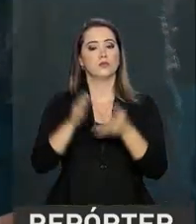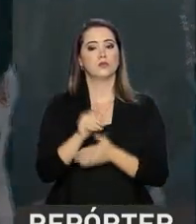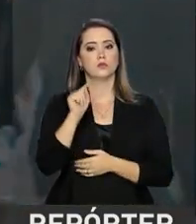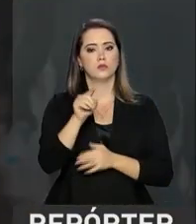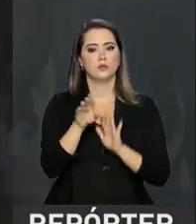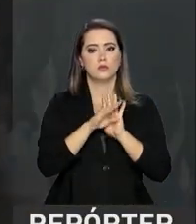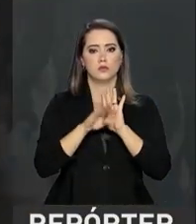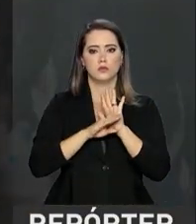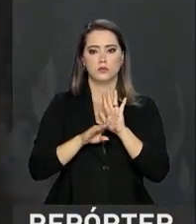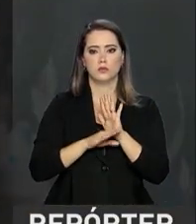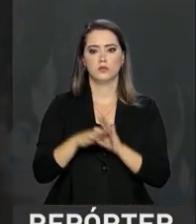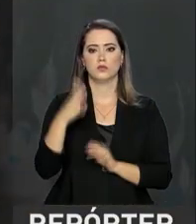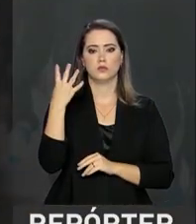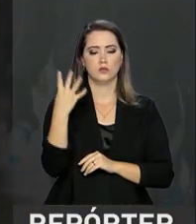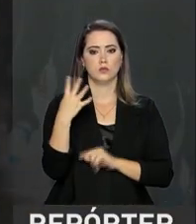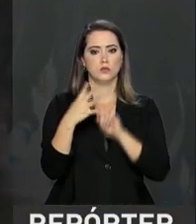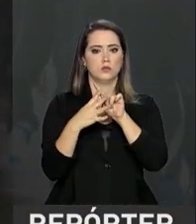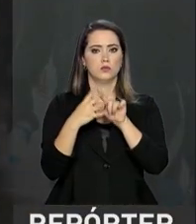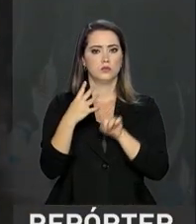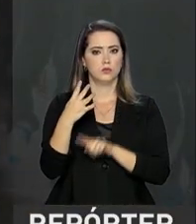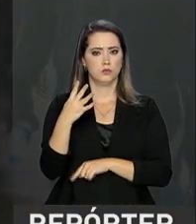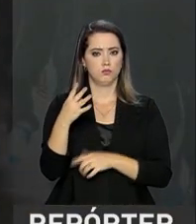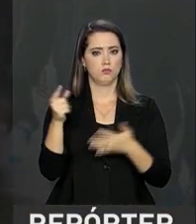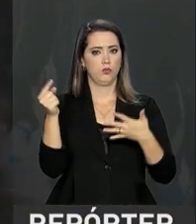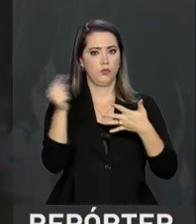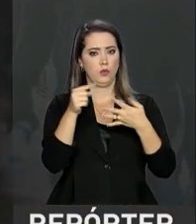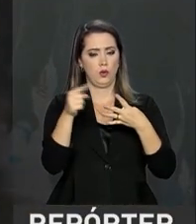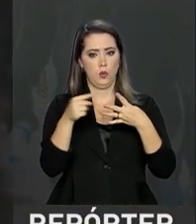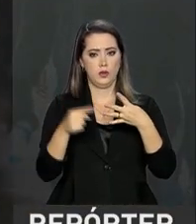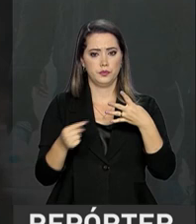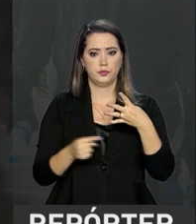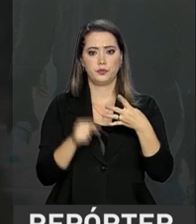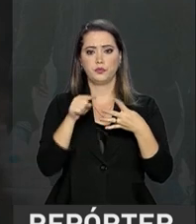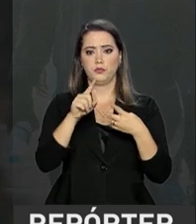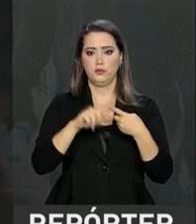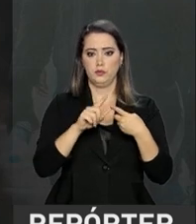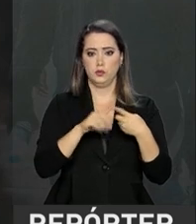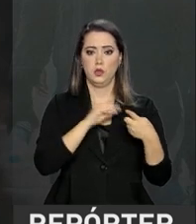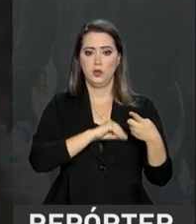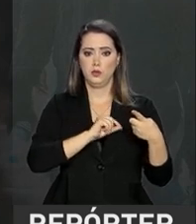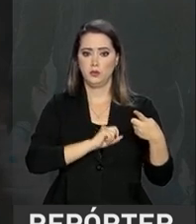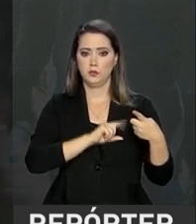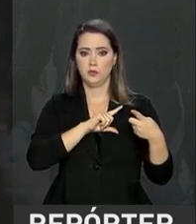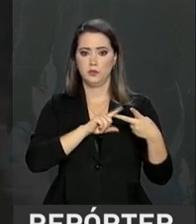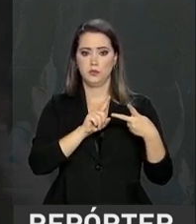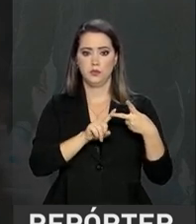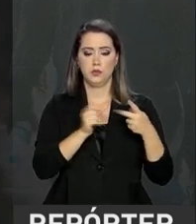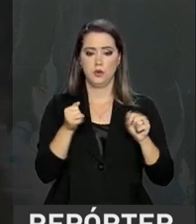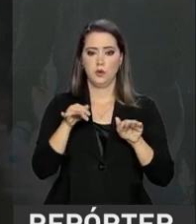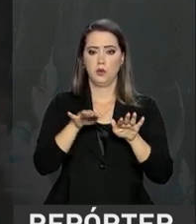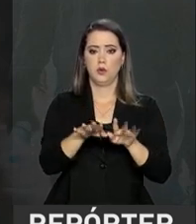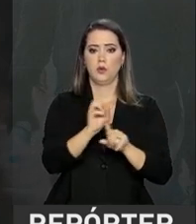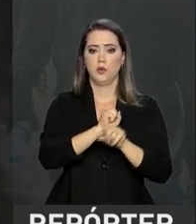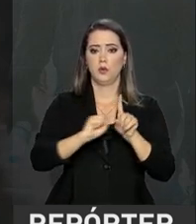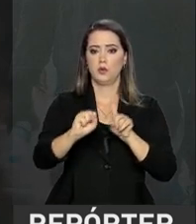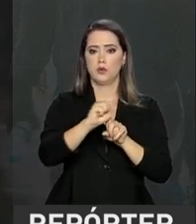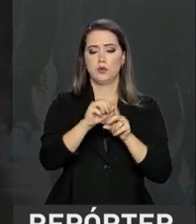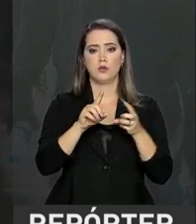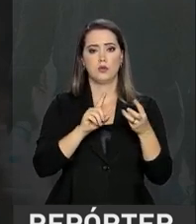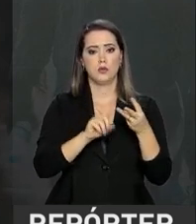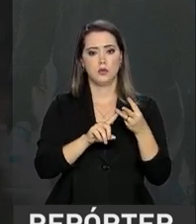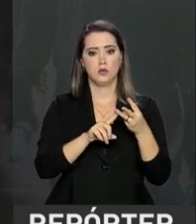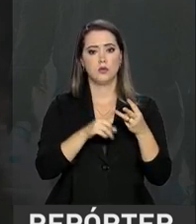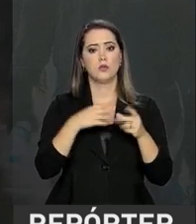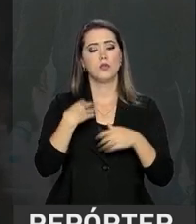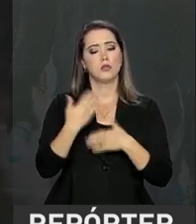O projeto tem 4 objetivos: aumento real da renda dos habitantes, promoção da inclusão social, desenvolvimento